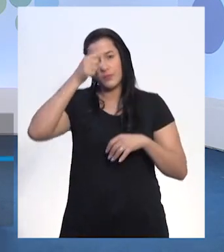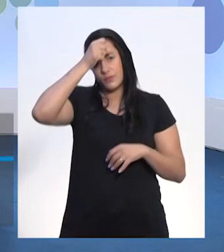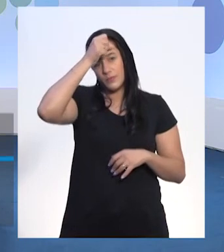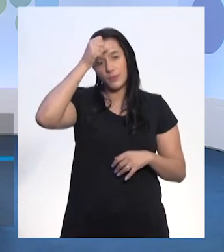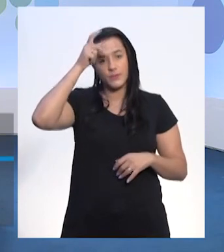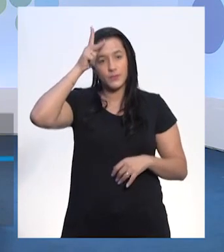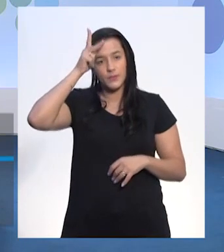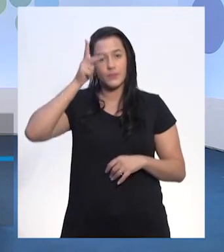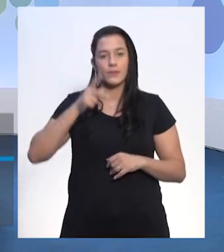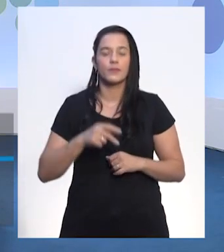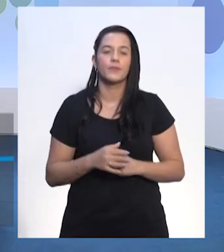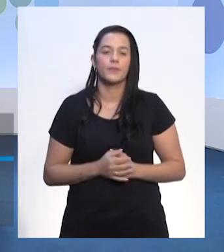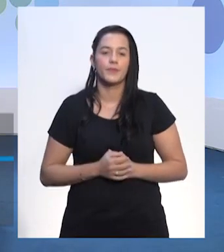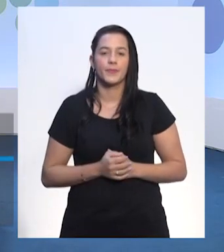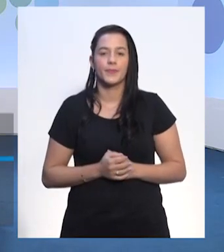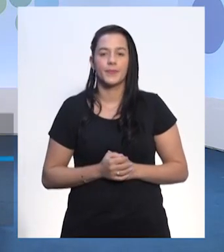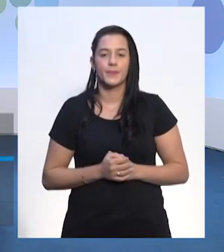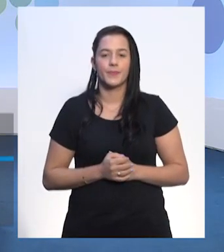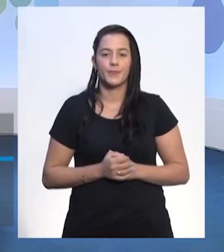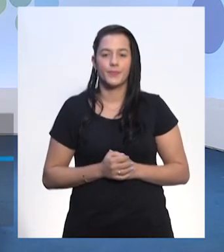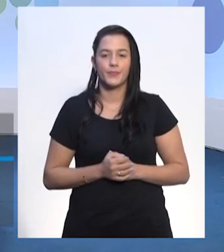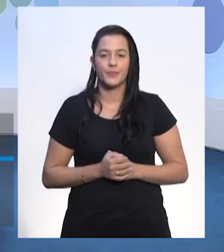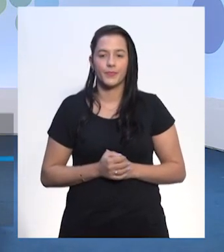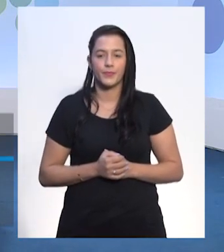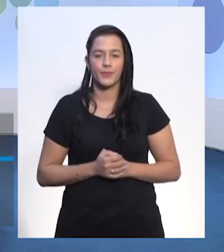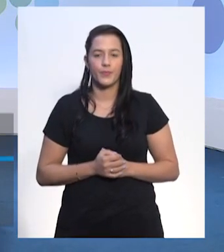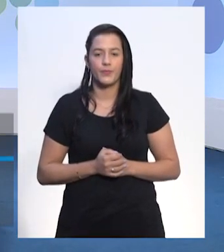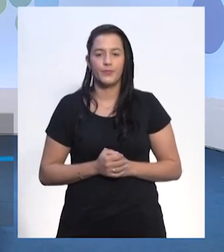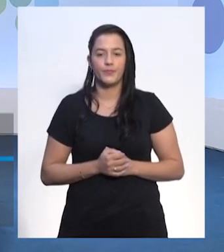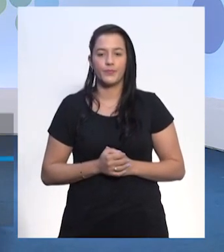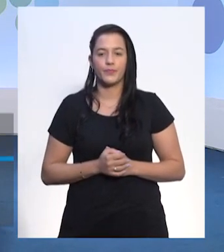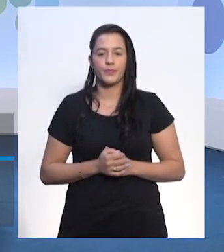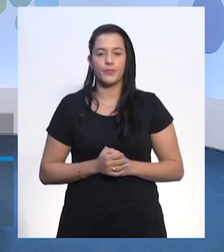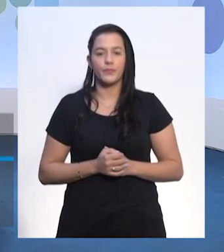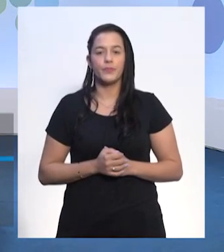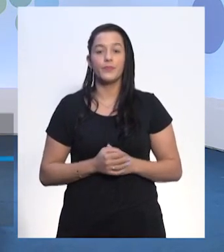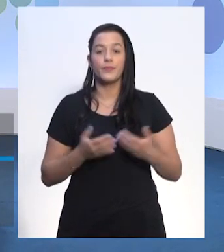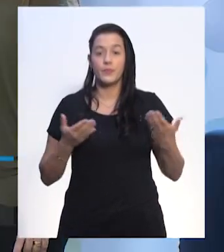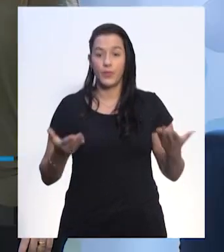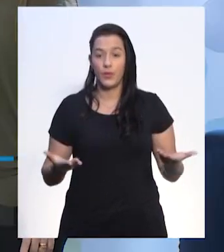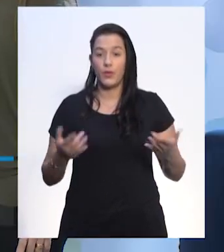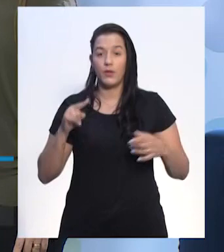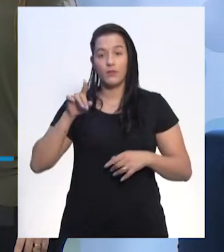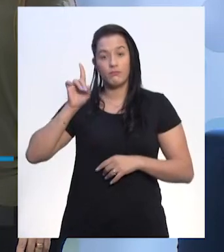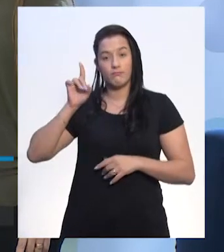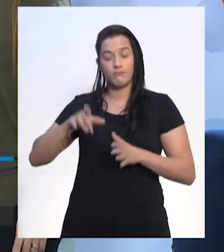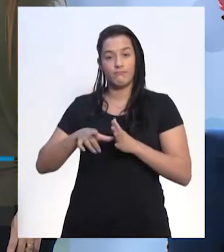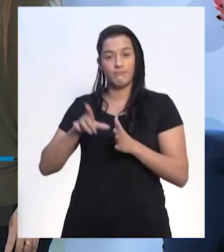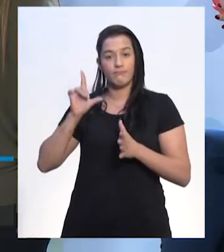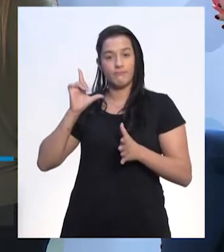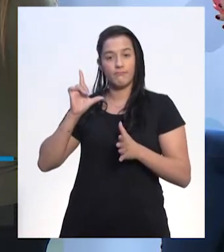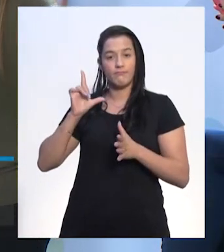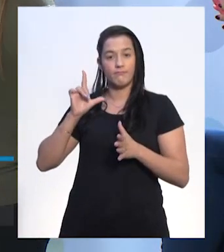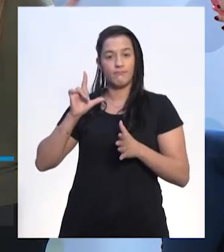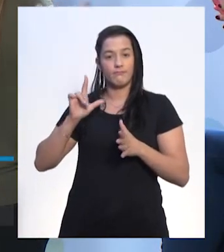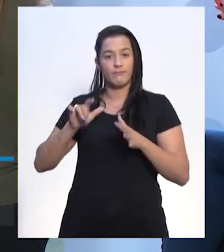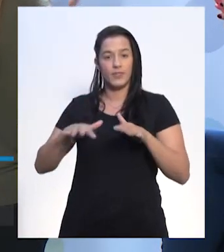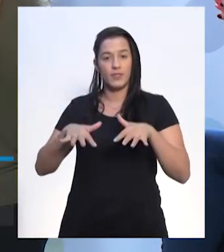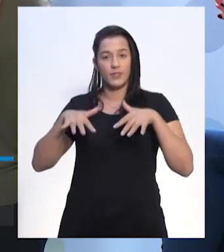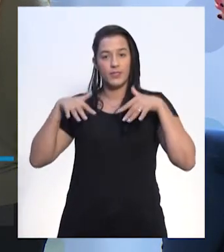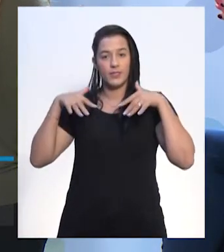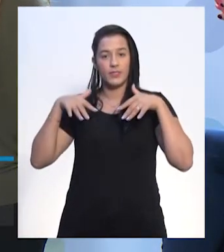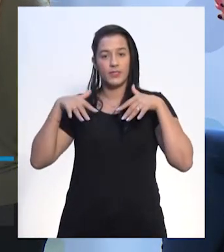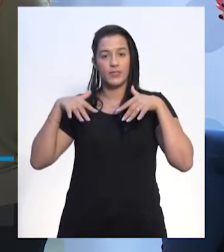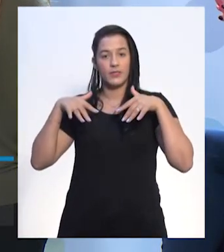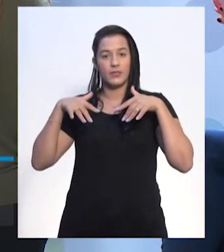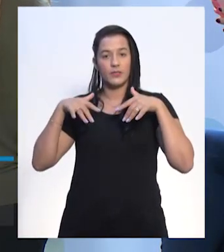Olha só. Então, aqui foi um ginásio, a aluna anterior, não lembro. Ela